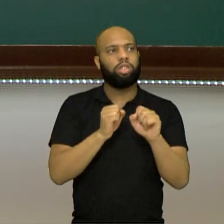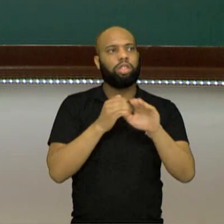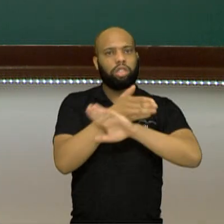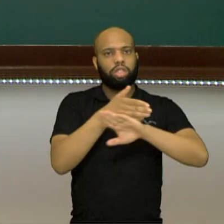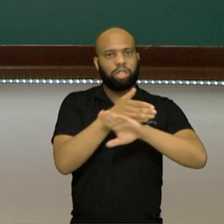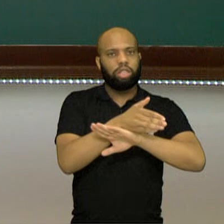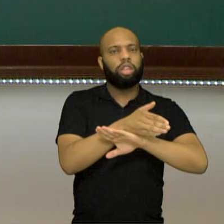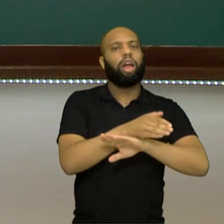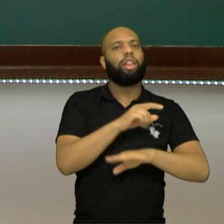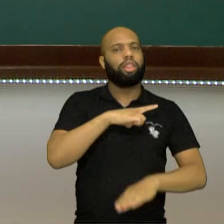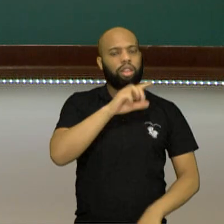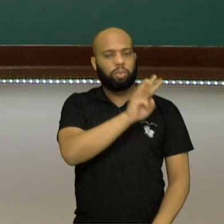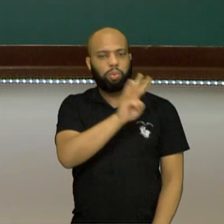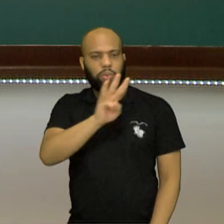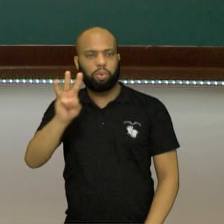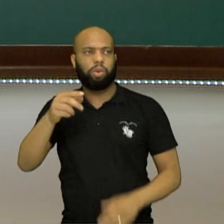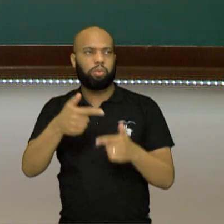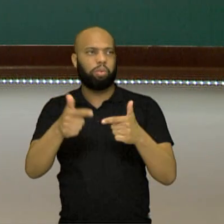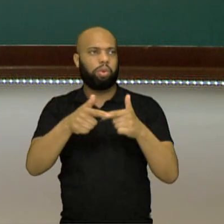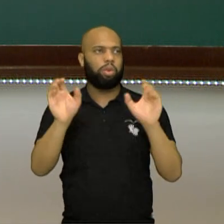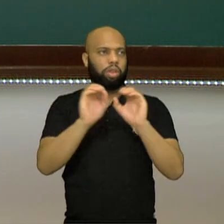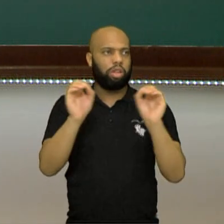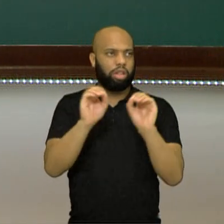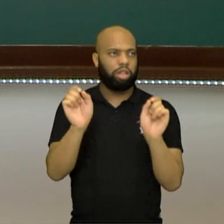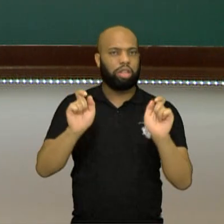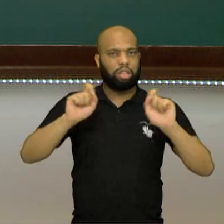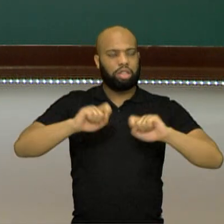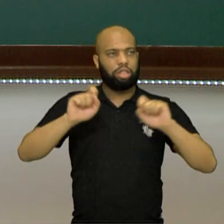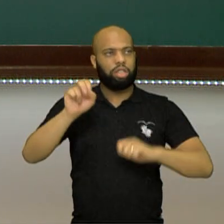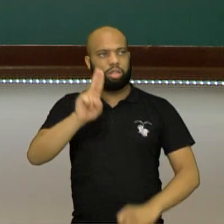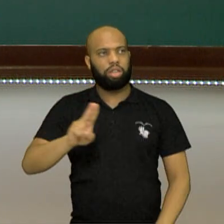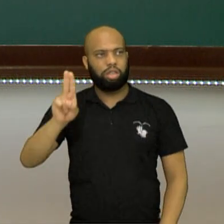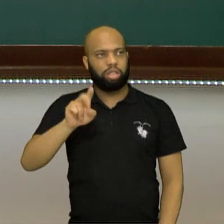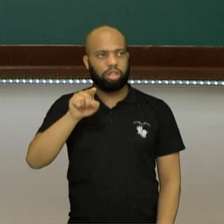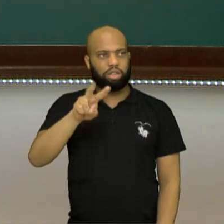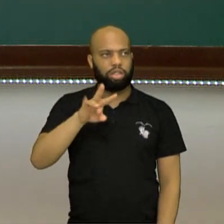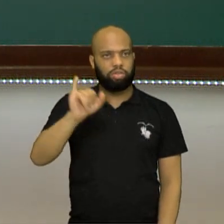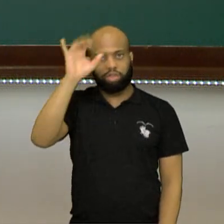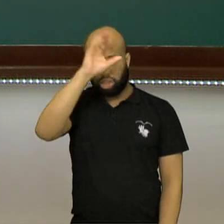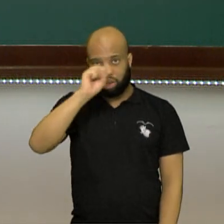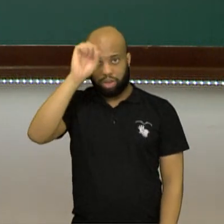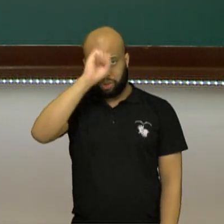no tradutor online, não tem problema não, é um recurso a mais para o seu aprendizado.